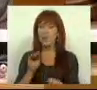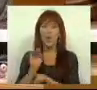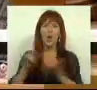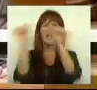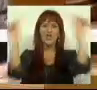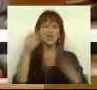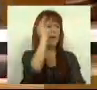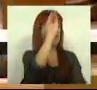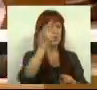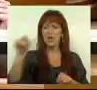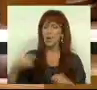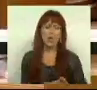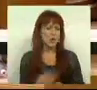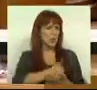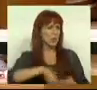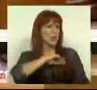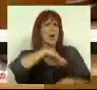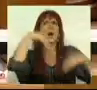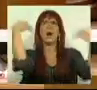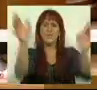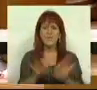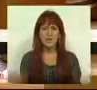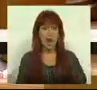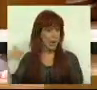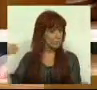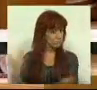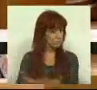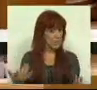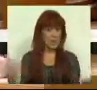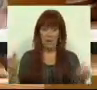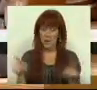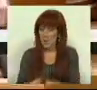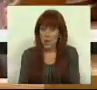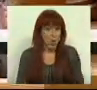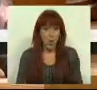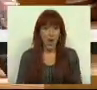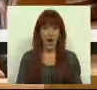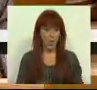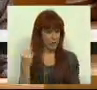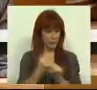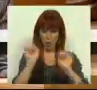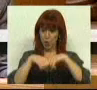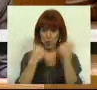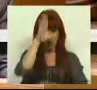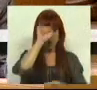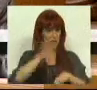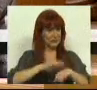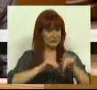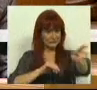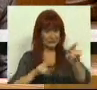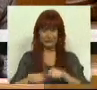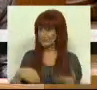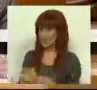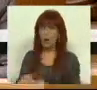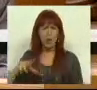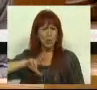sistema financeiro e os seus lucros inesgotáveis, como tem acontecido. Para além de que não foram as funções sociais do Estado que levaram o